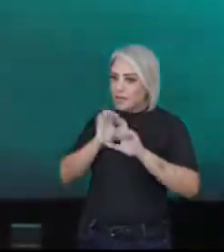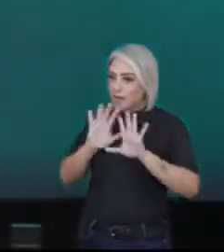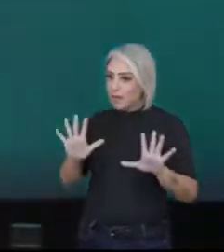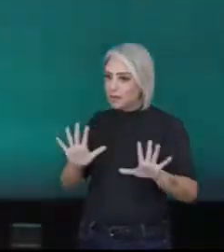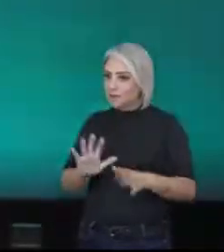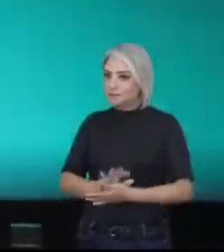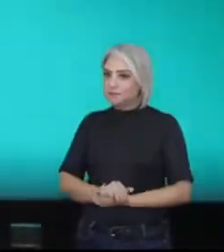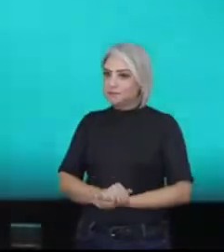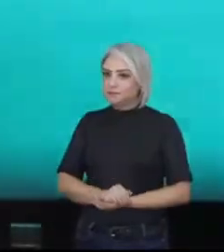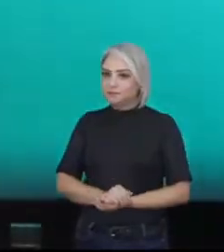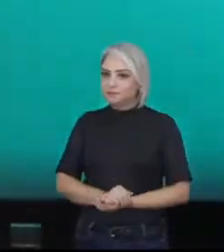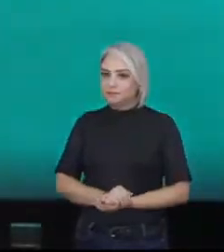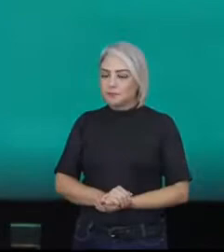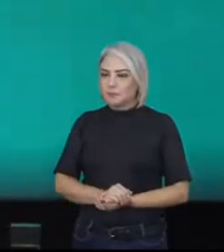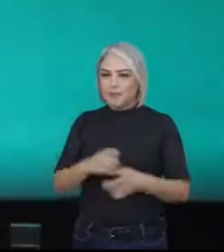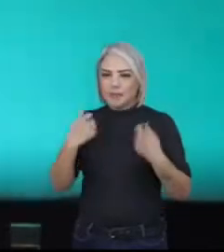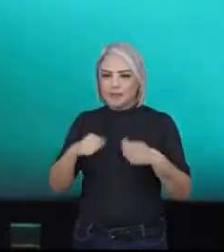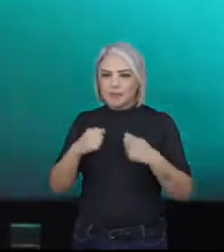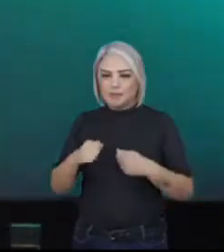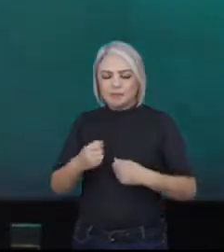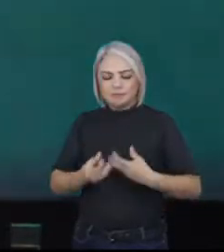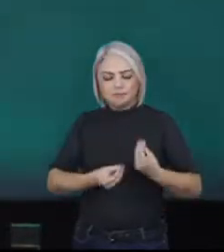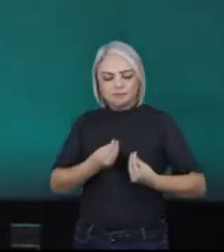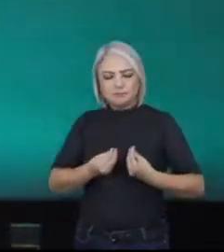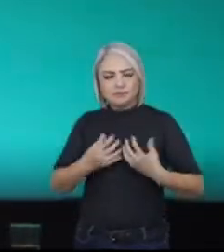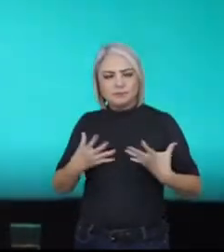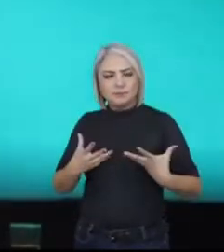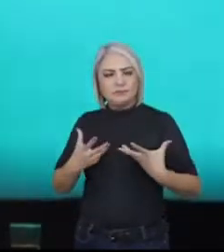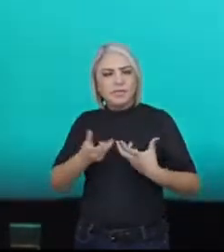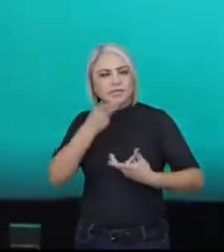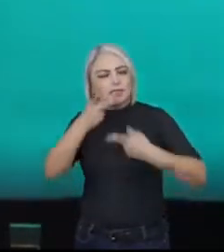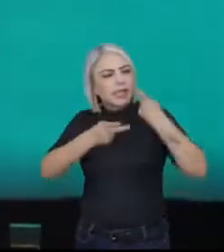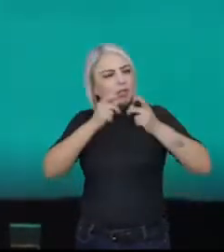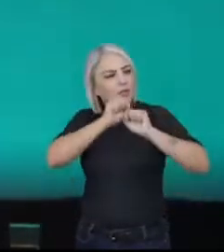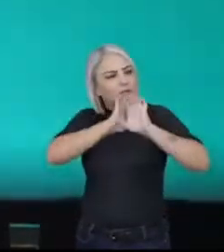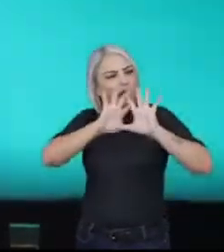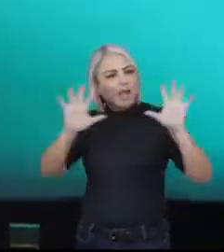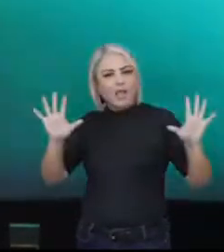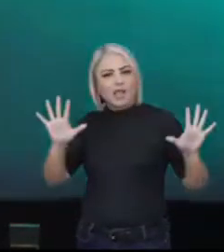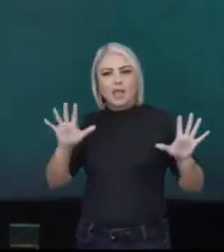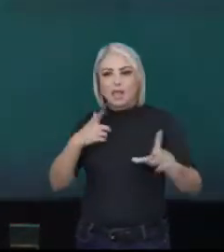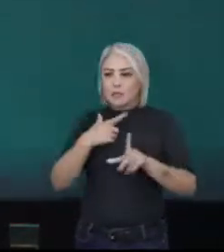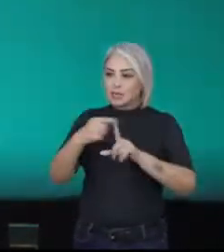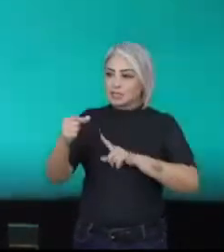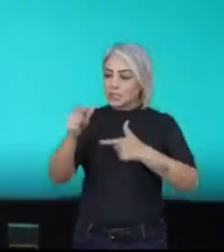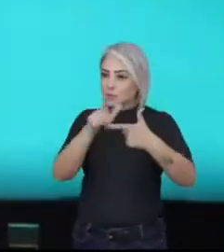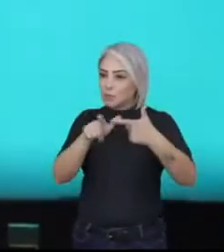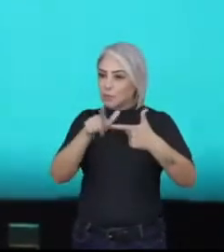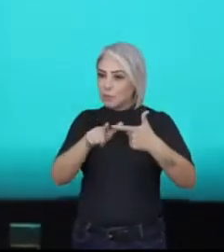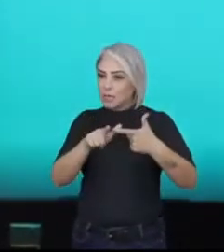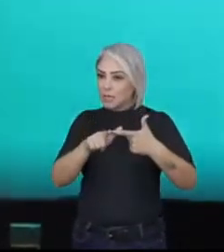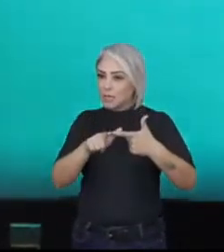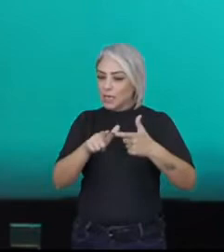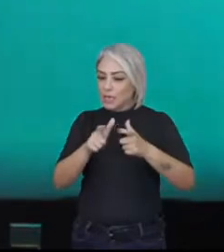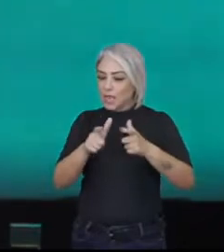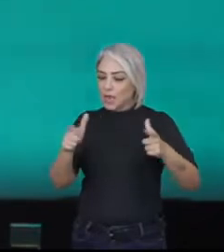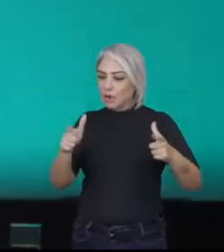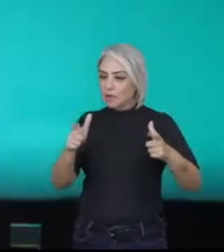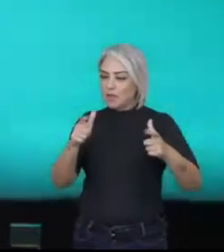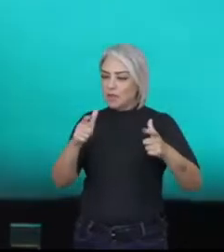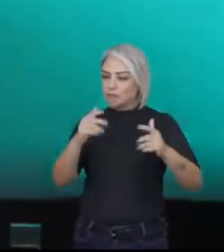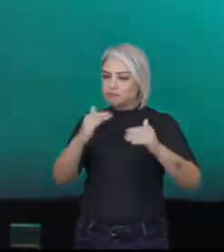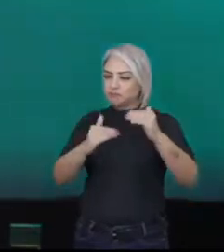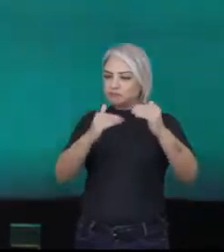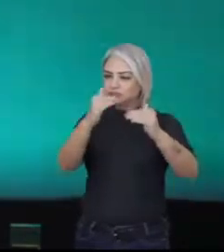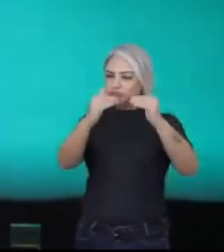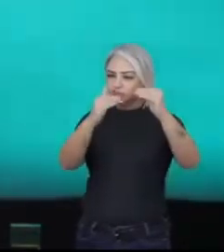mas é preciso dizer com toda clareza, para sair da crise, crescer e se desenvolver, o Brasil